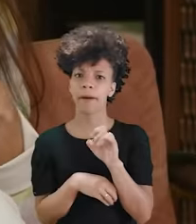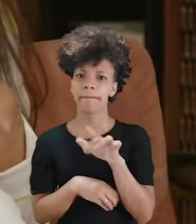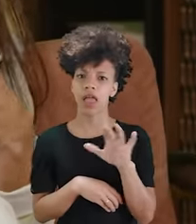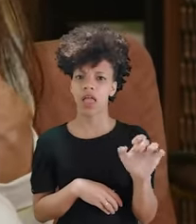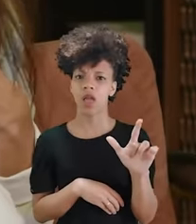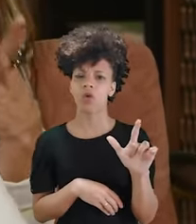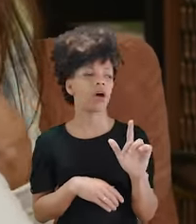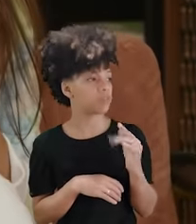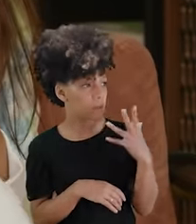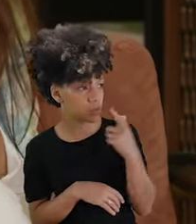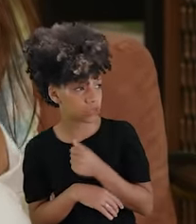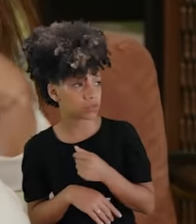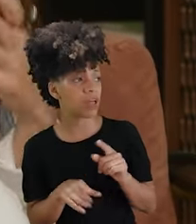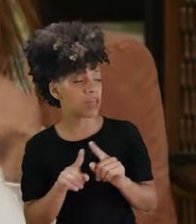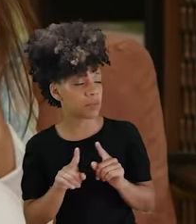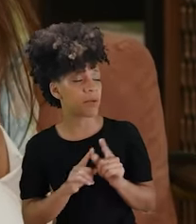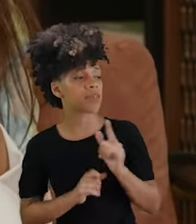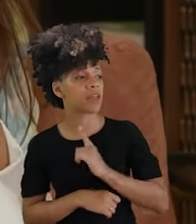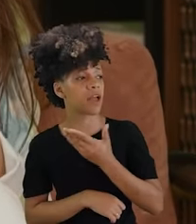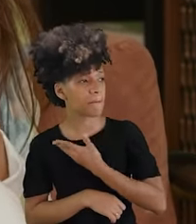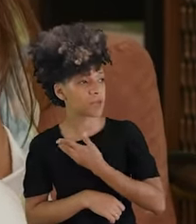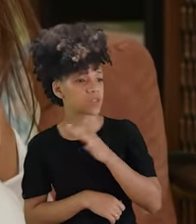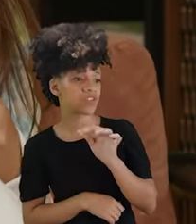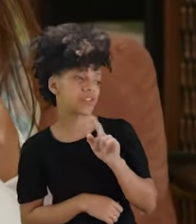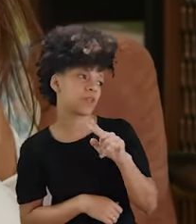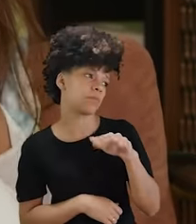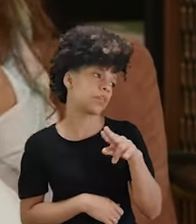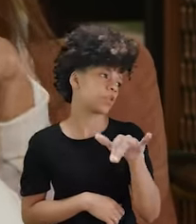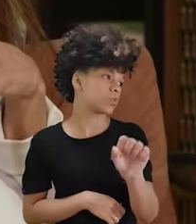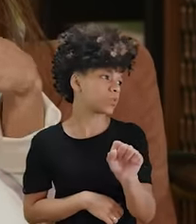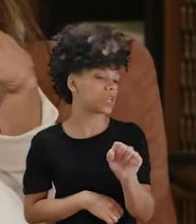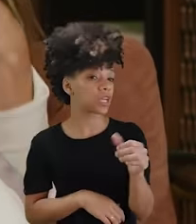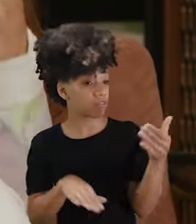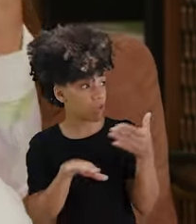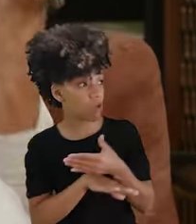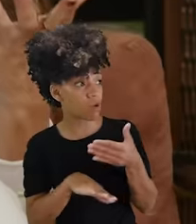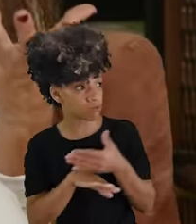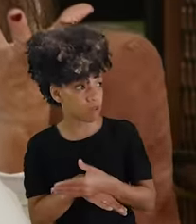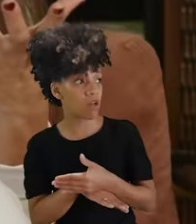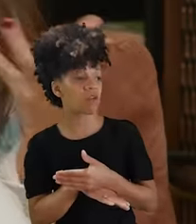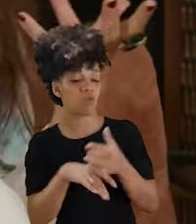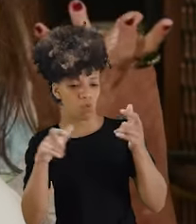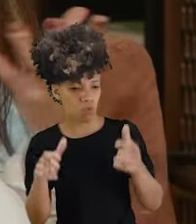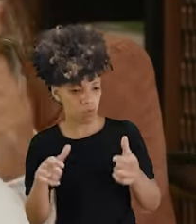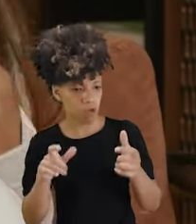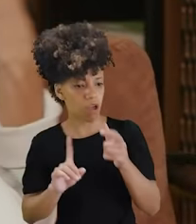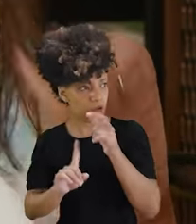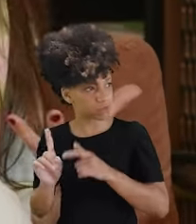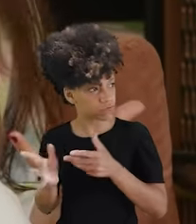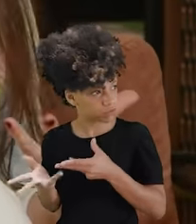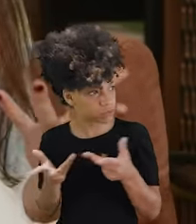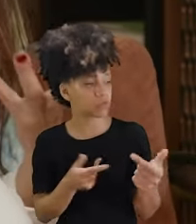e eu acho muito bonito Inclusive eu tenho vários amigos filipinos que conquistaram o espaço